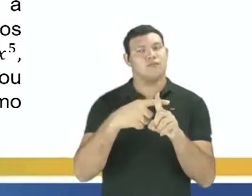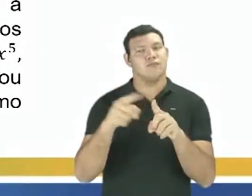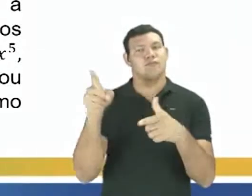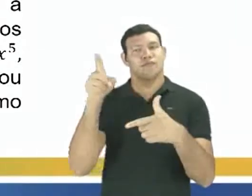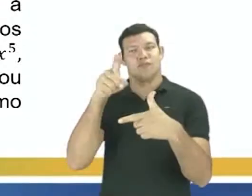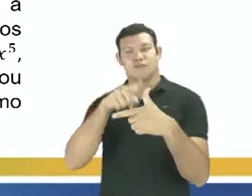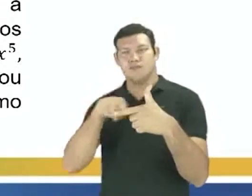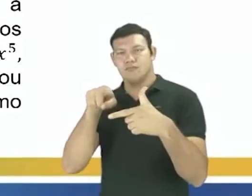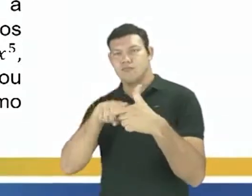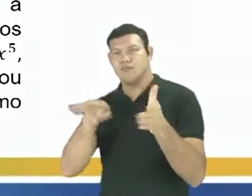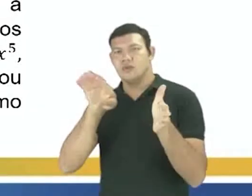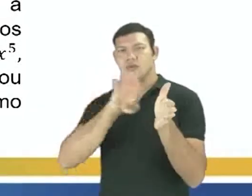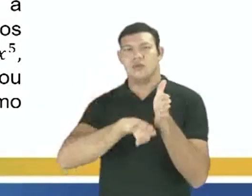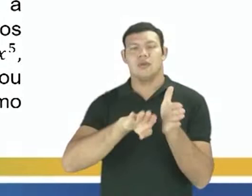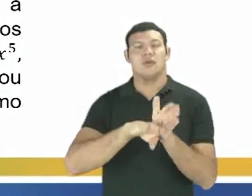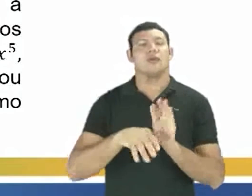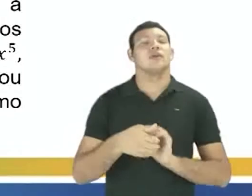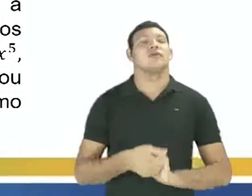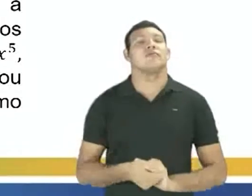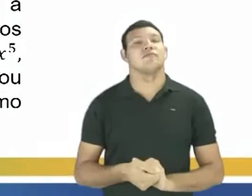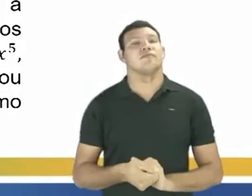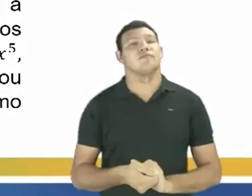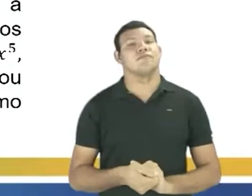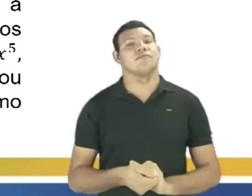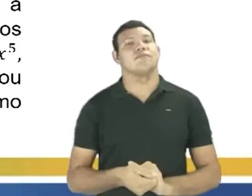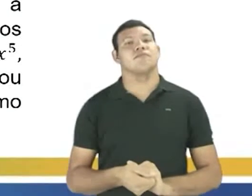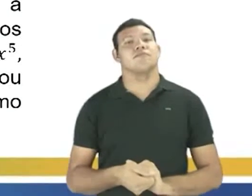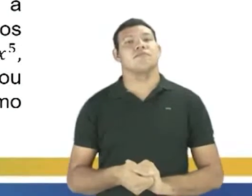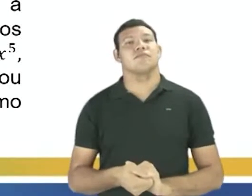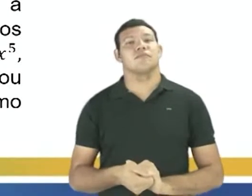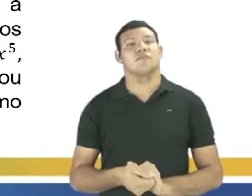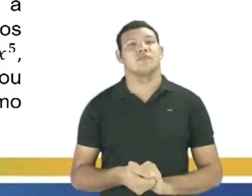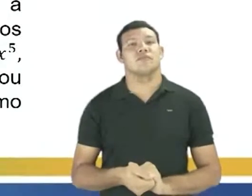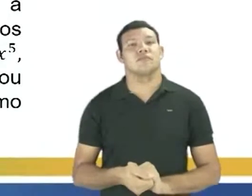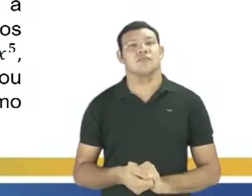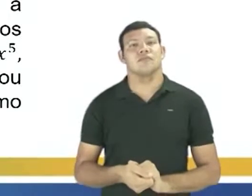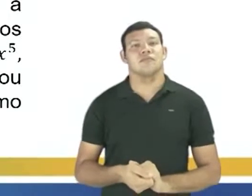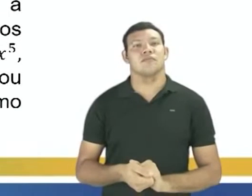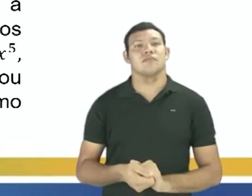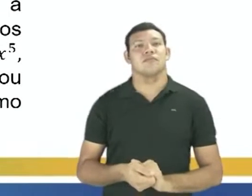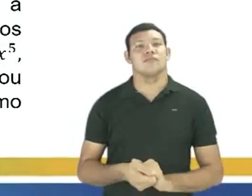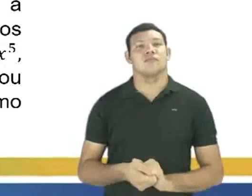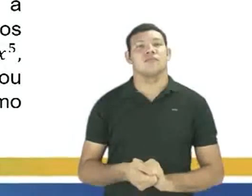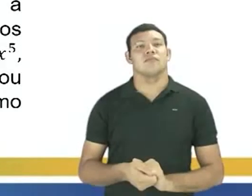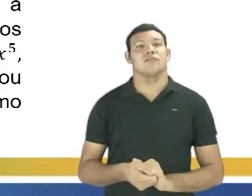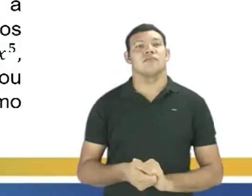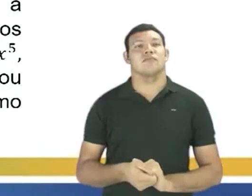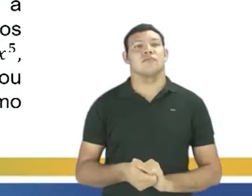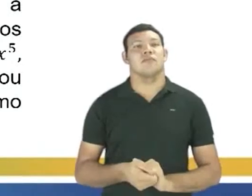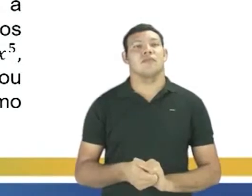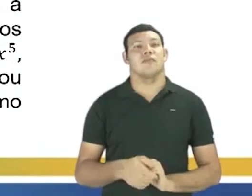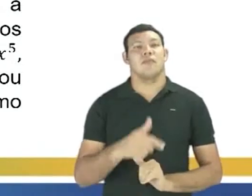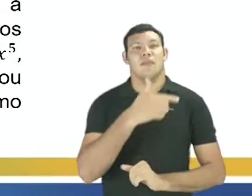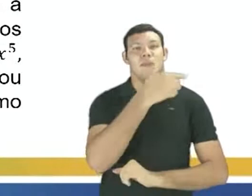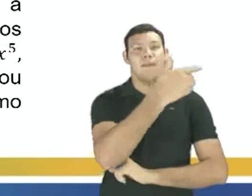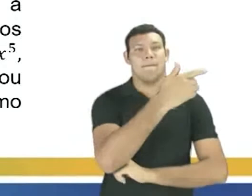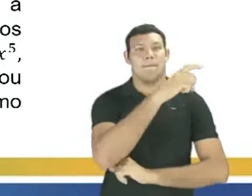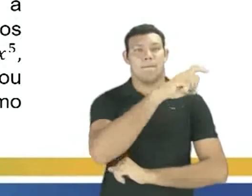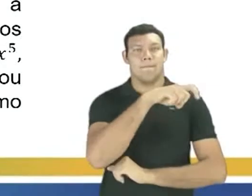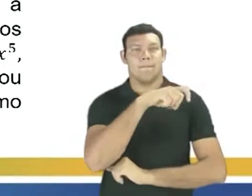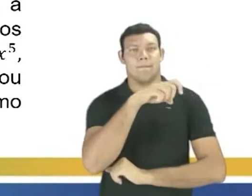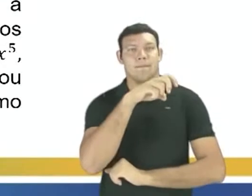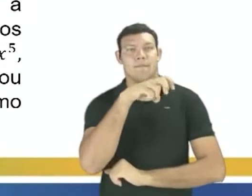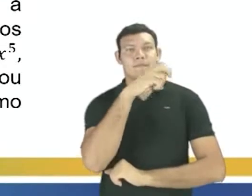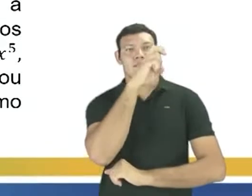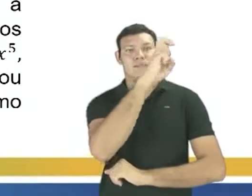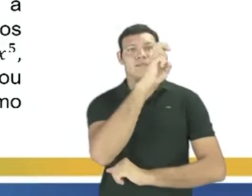e, às vezes, numa divisão. Então, aí nós temos o 2x à quinta, o menos 3x à quarta, o x